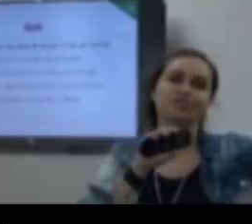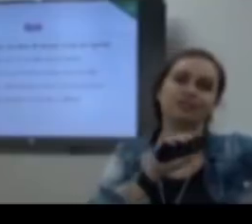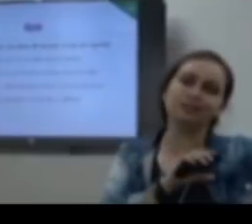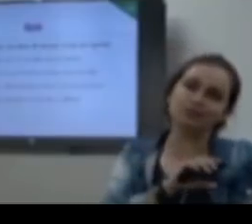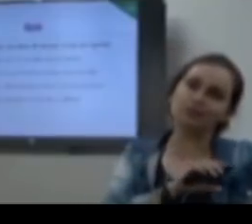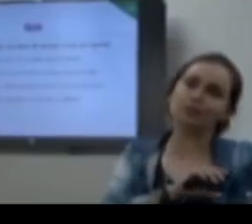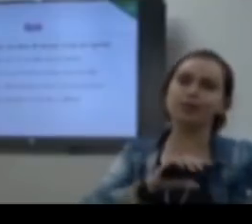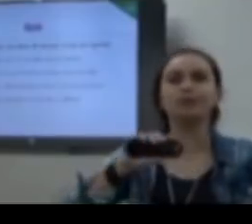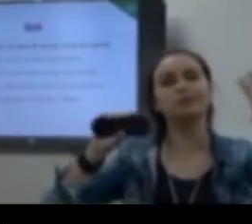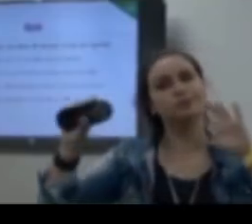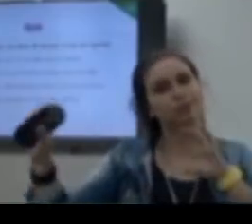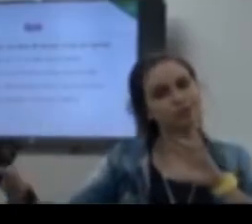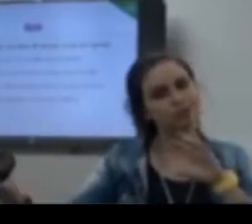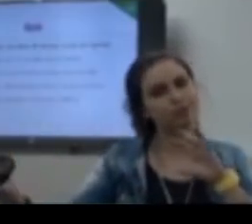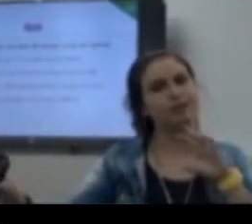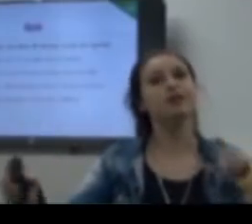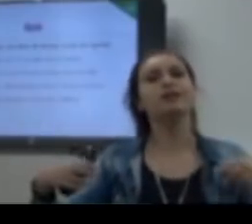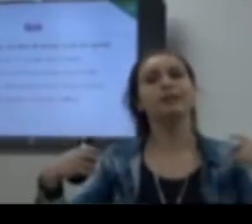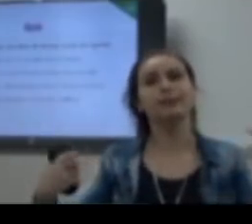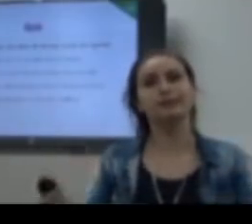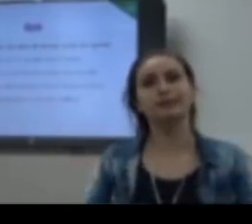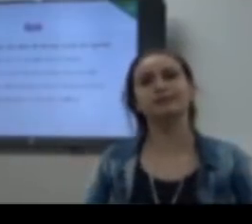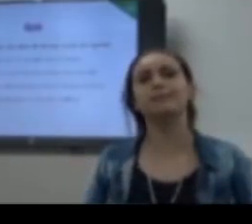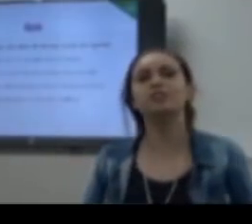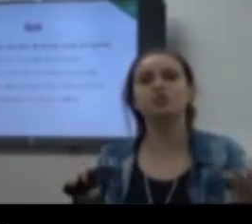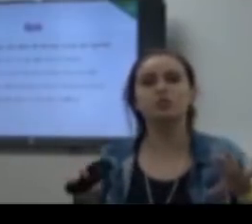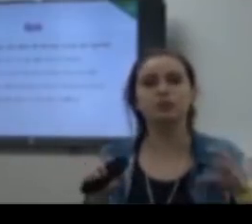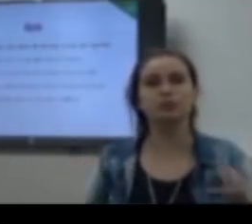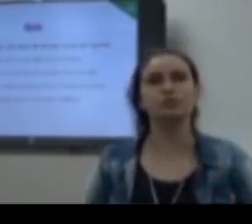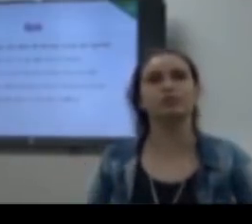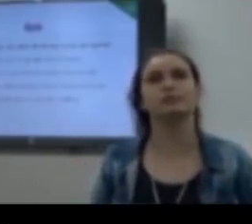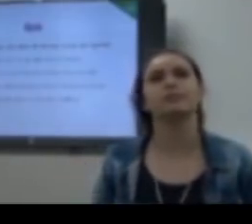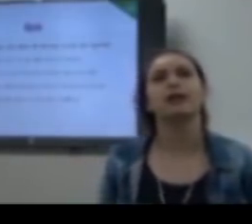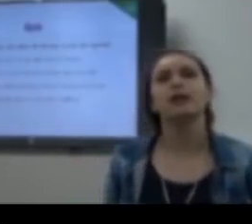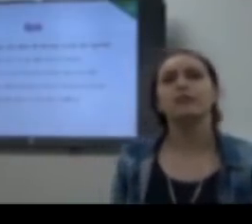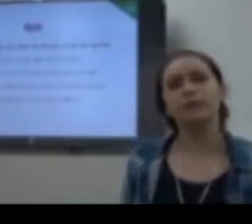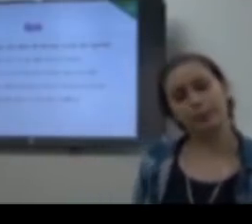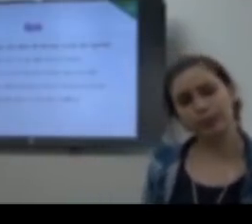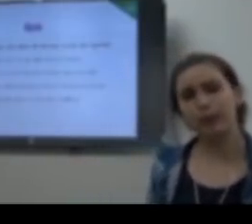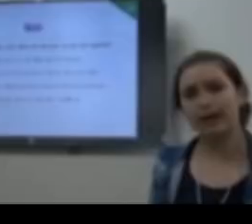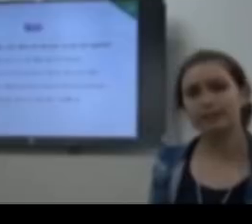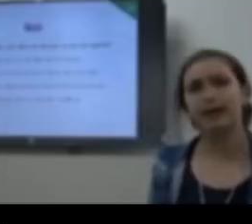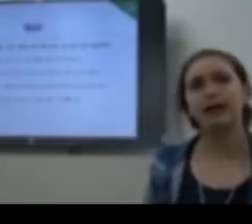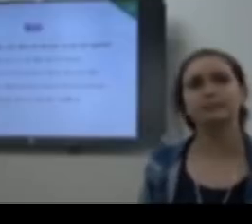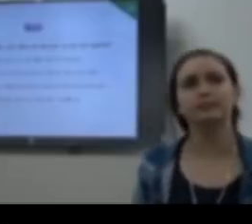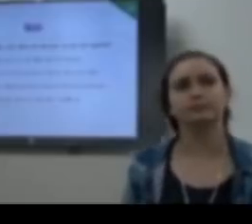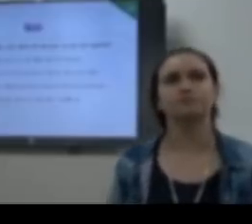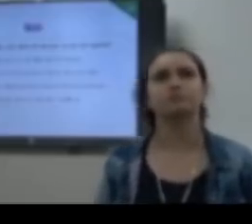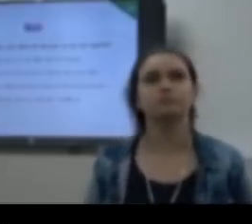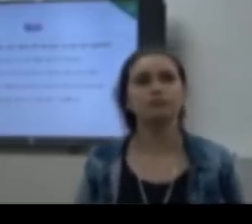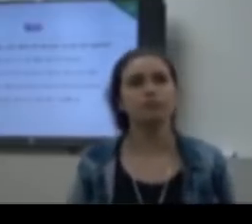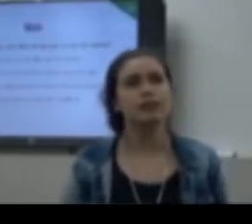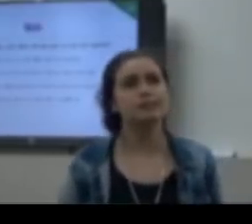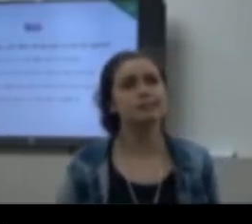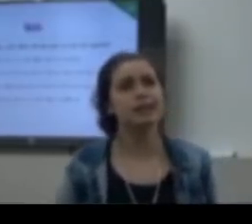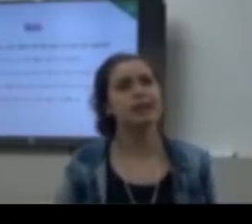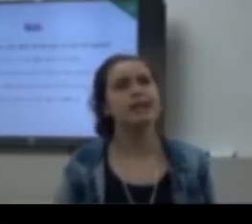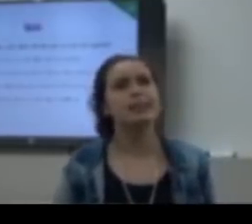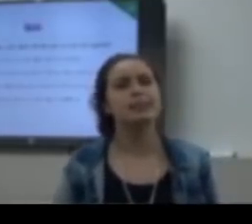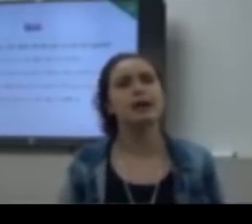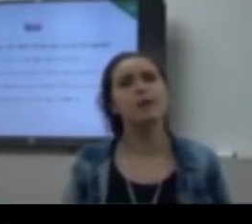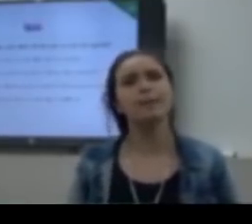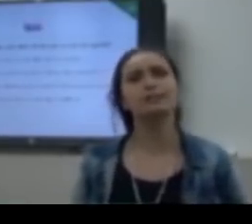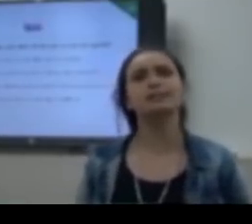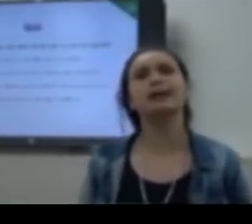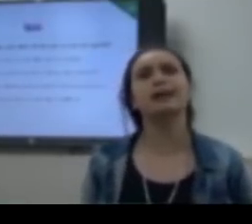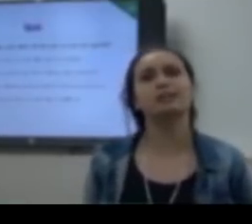tem característica tanto de um domínio quanto do outro domínio. Apresenta essa mistura dos dois. Vamos ver por que o resto está errado, então.